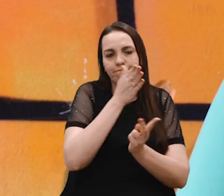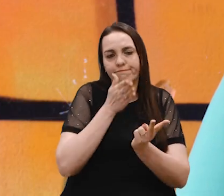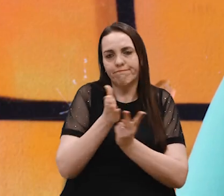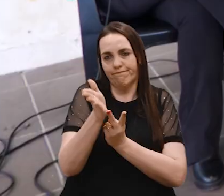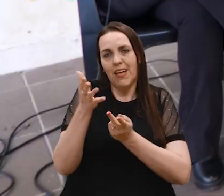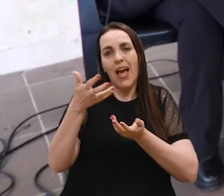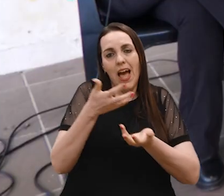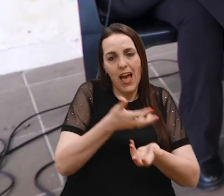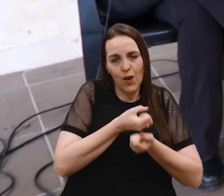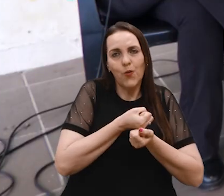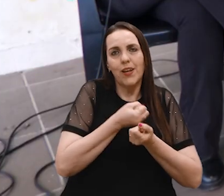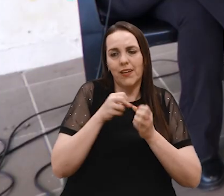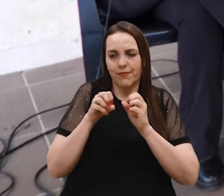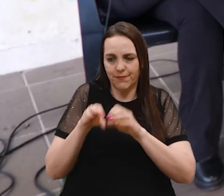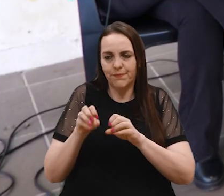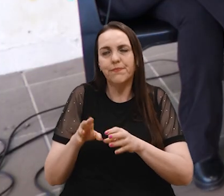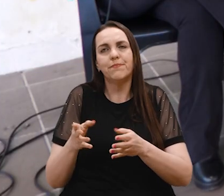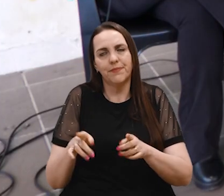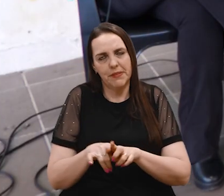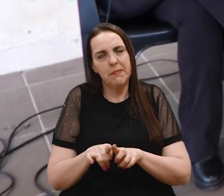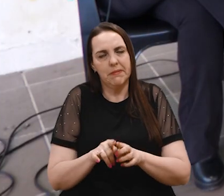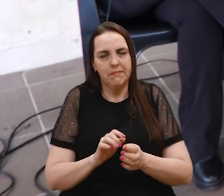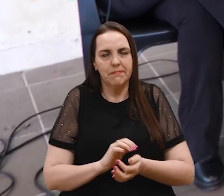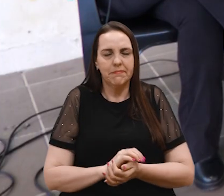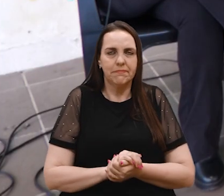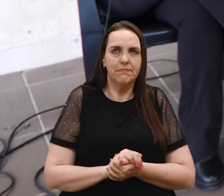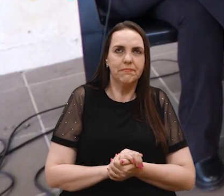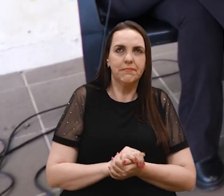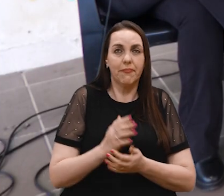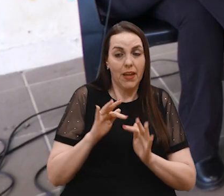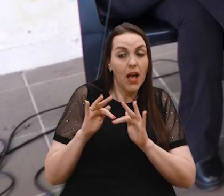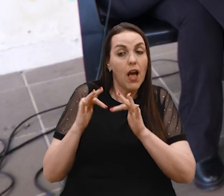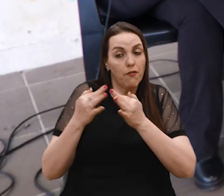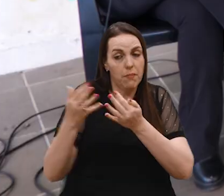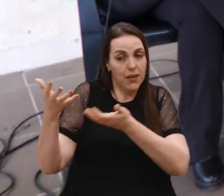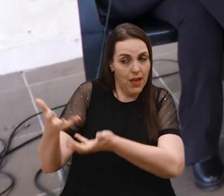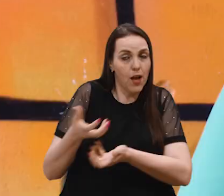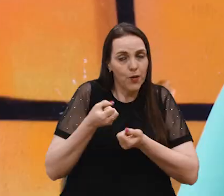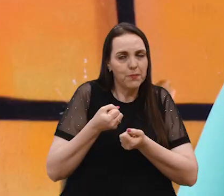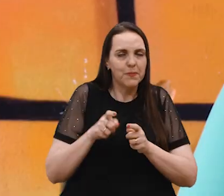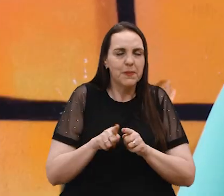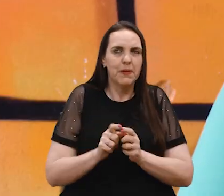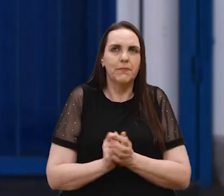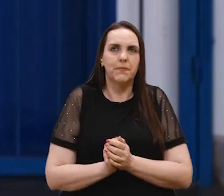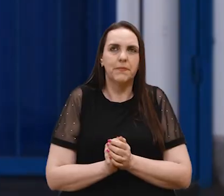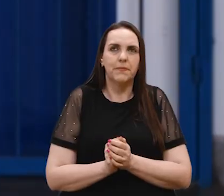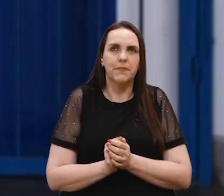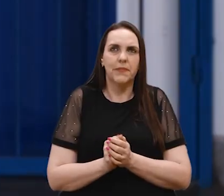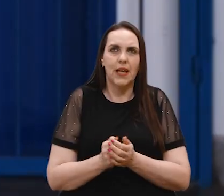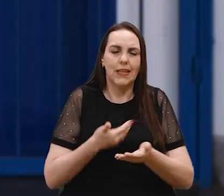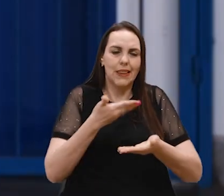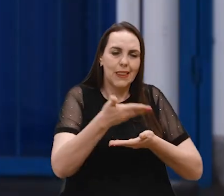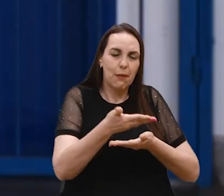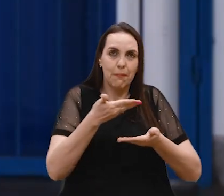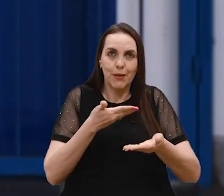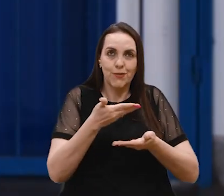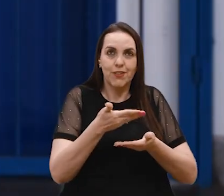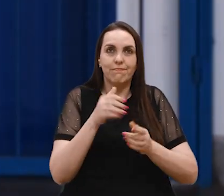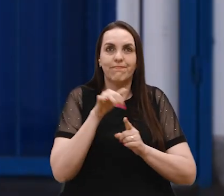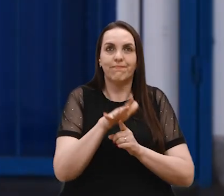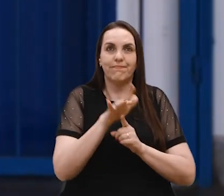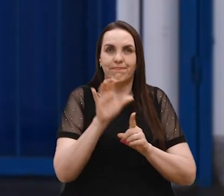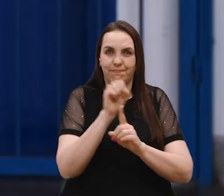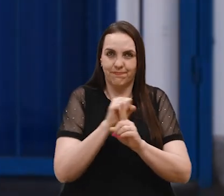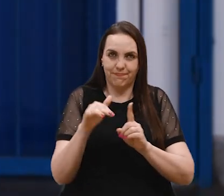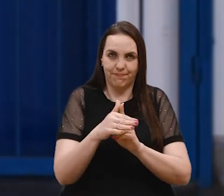de acolhê-los enquanto estudantes e também a família. intermediar as demandas